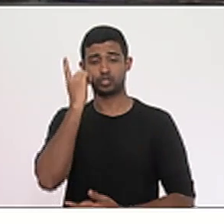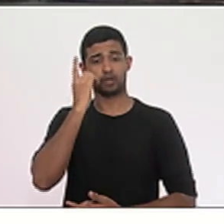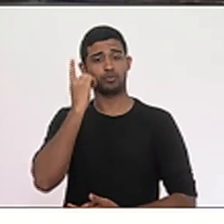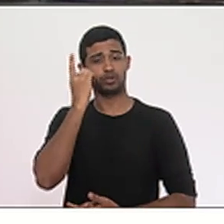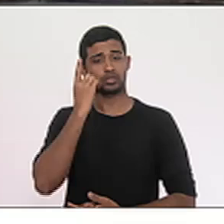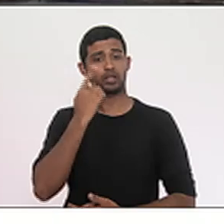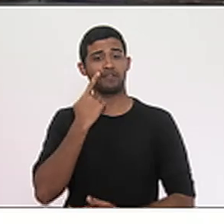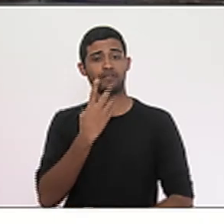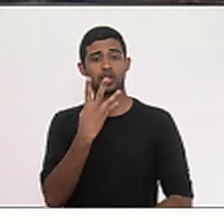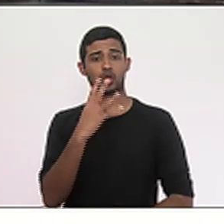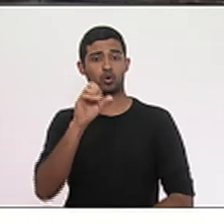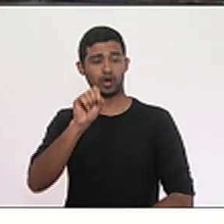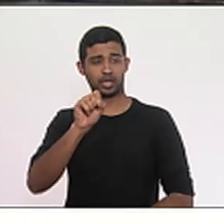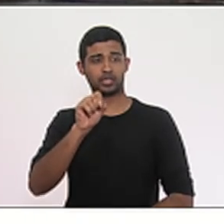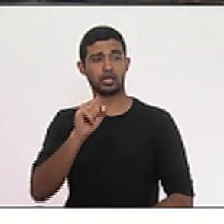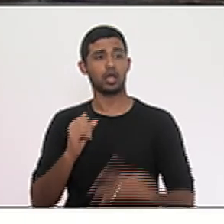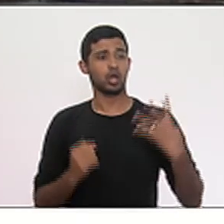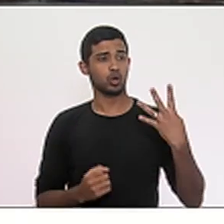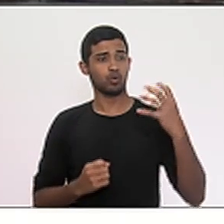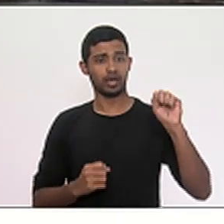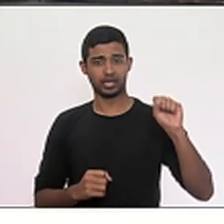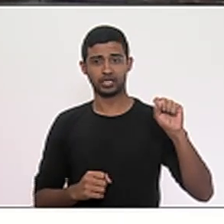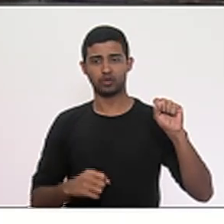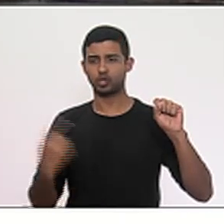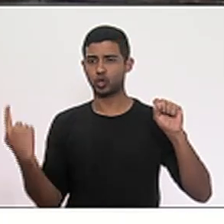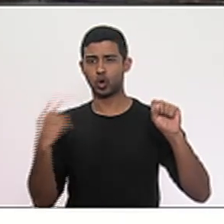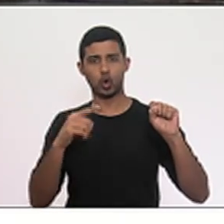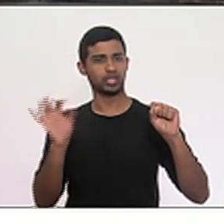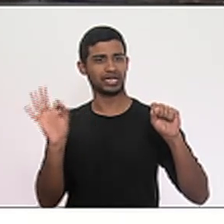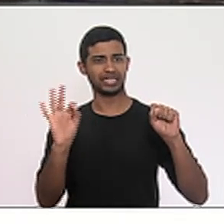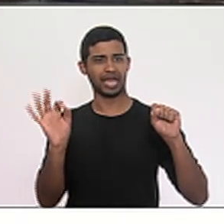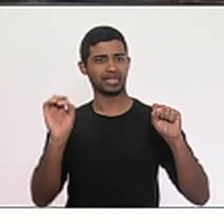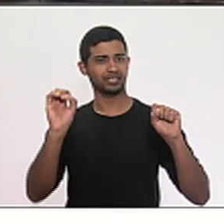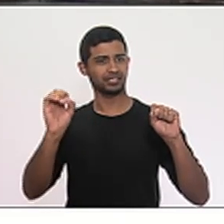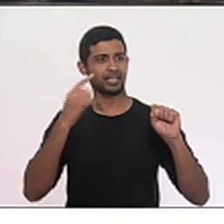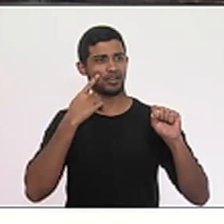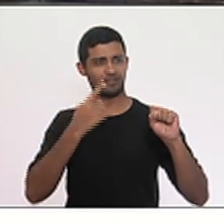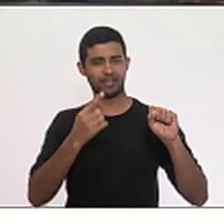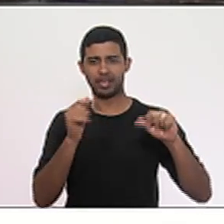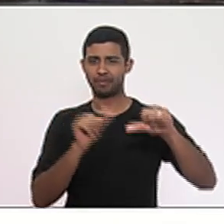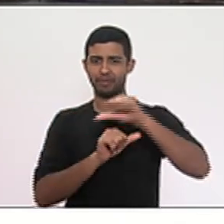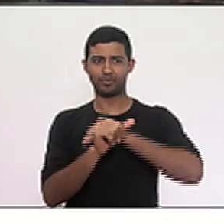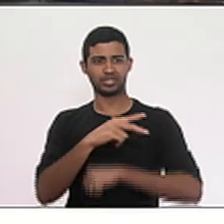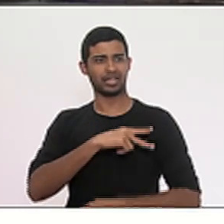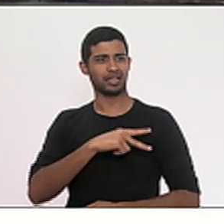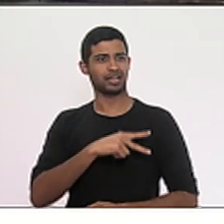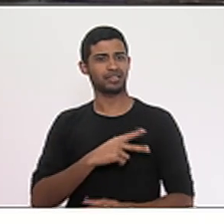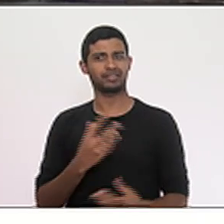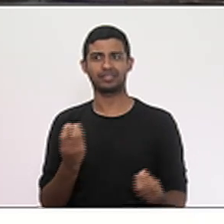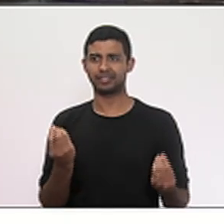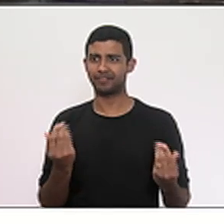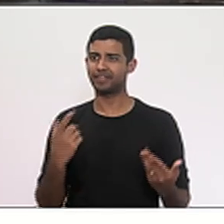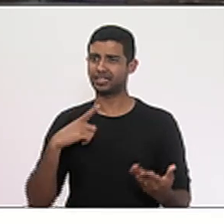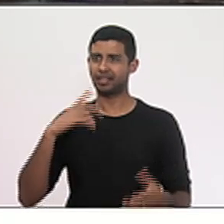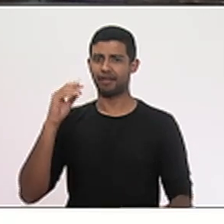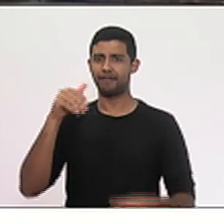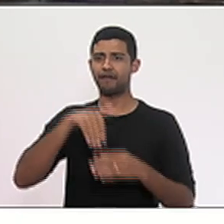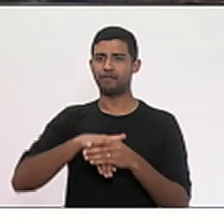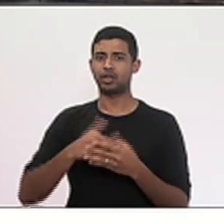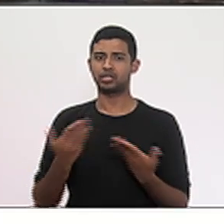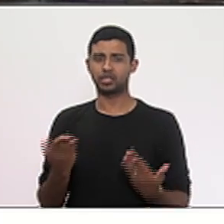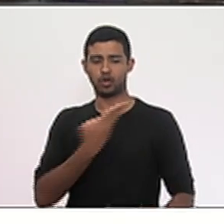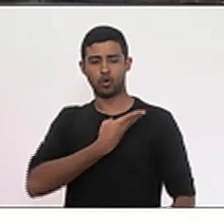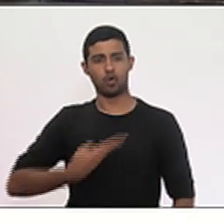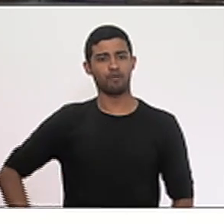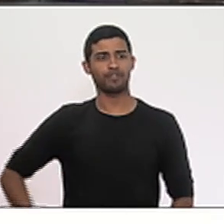por 48 deputados e nenhum contra a privatização da SEDAI. Então foi trocado. Então o governo do